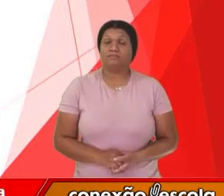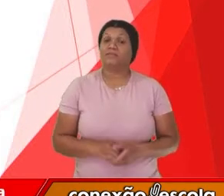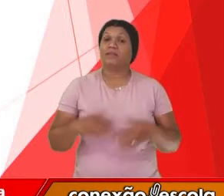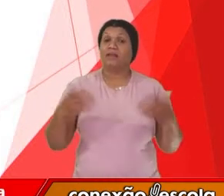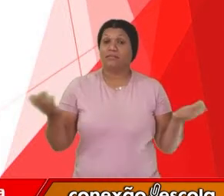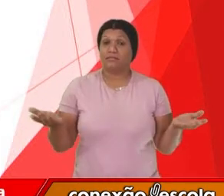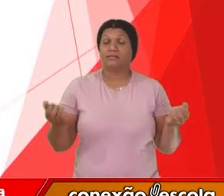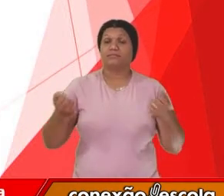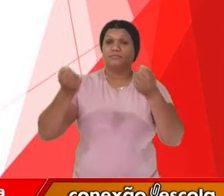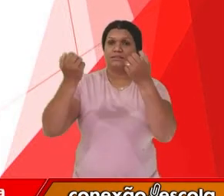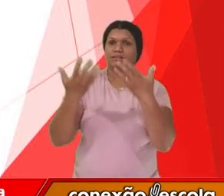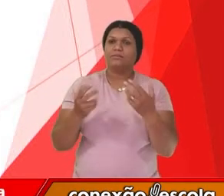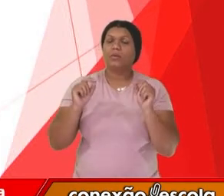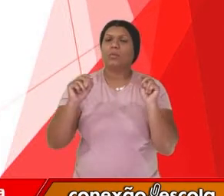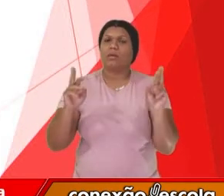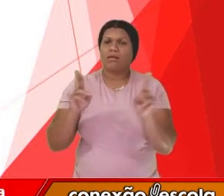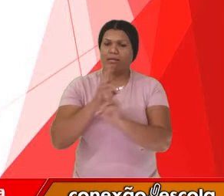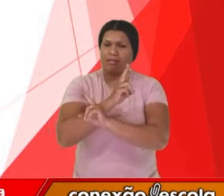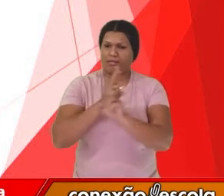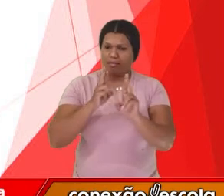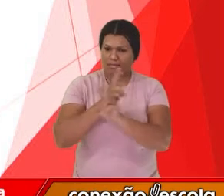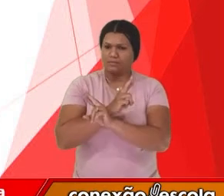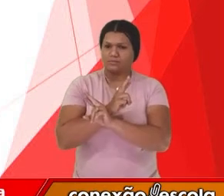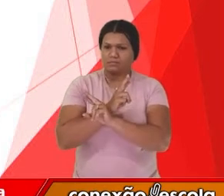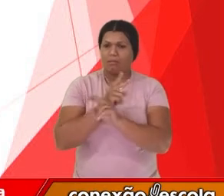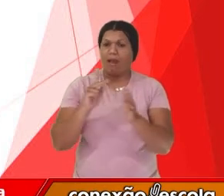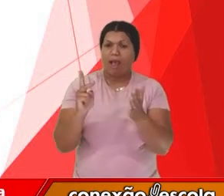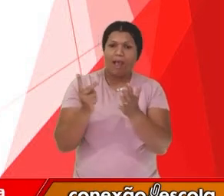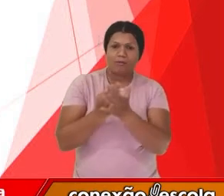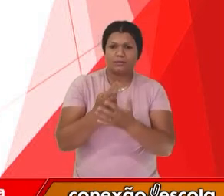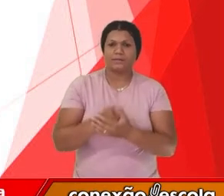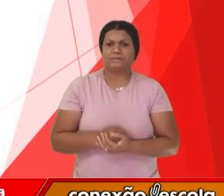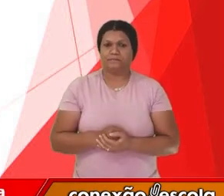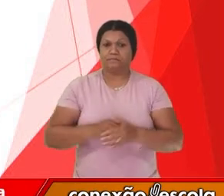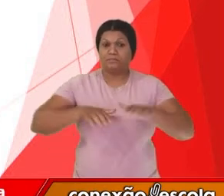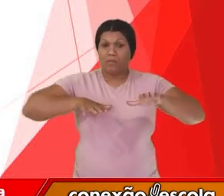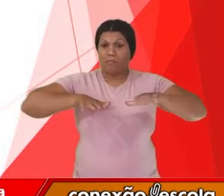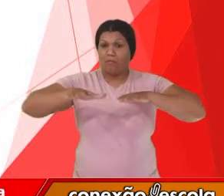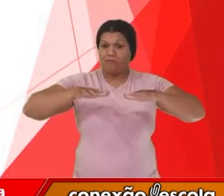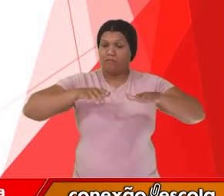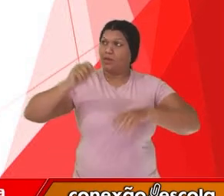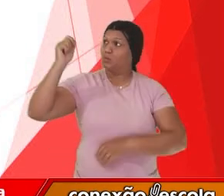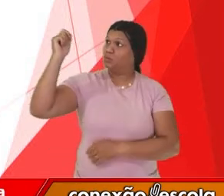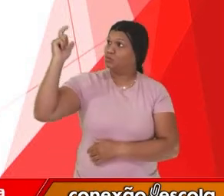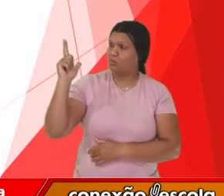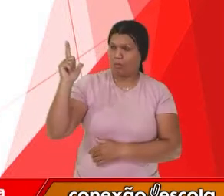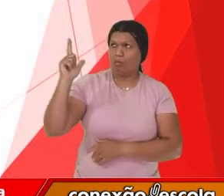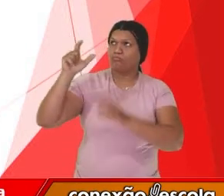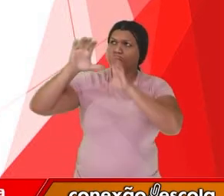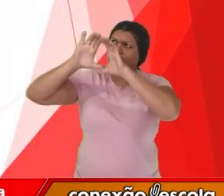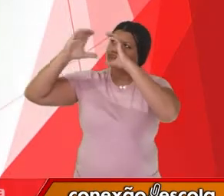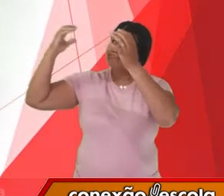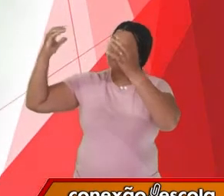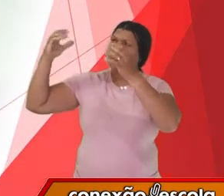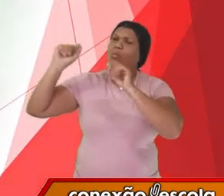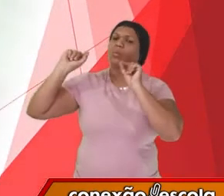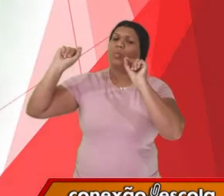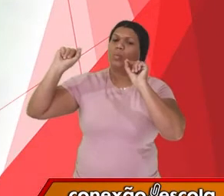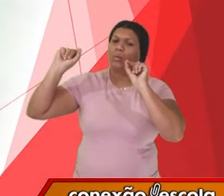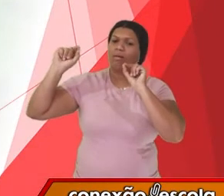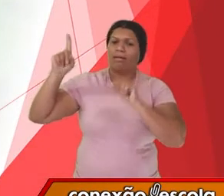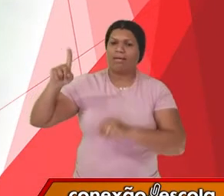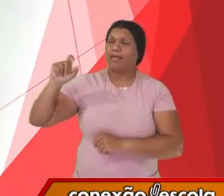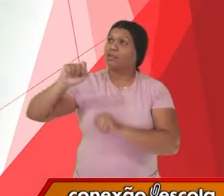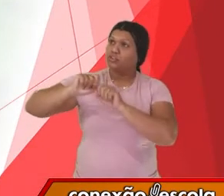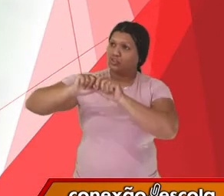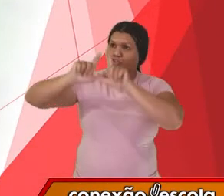Então, vamos falar sobre a relação entre esses astros. O movimento aparente do Sol no céu define o que nós